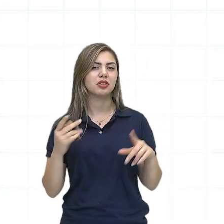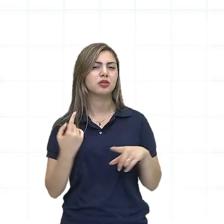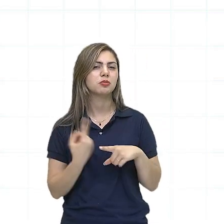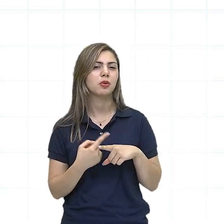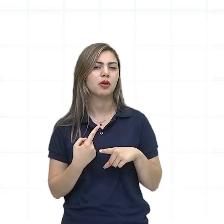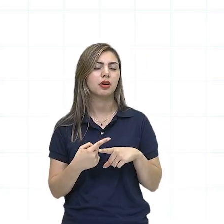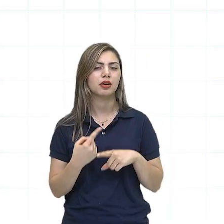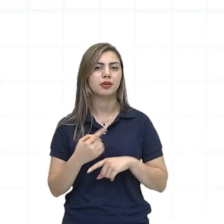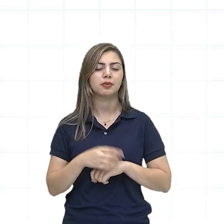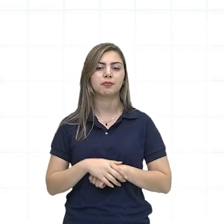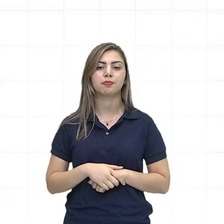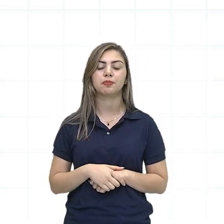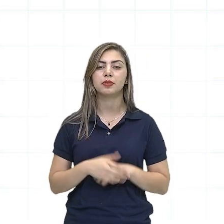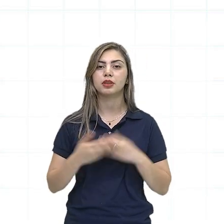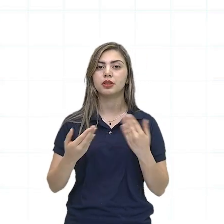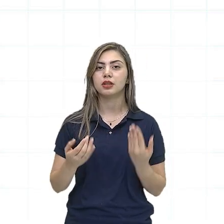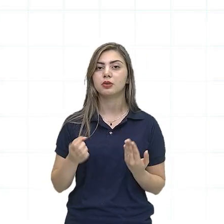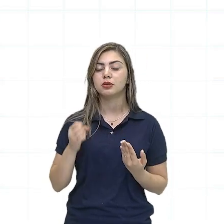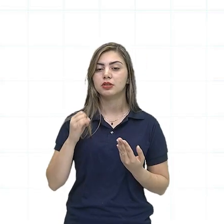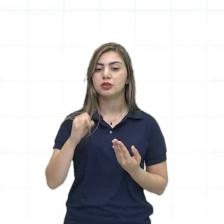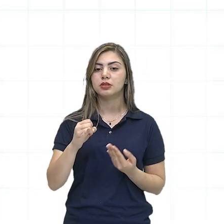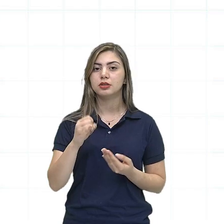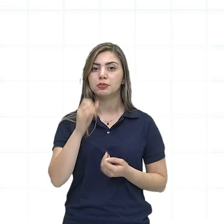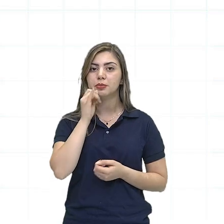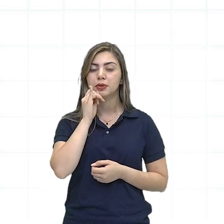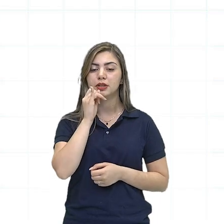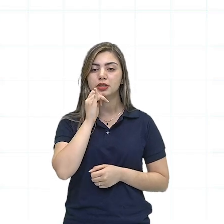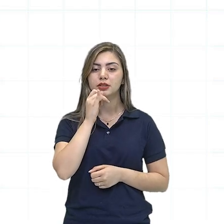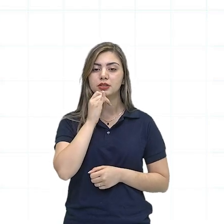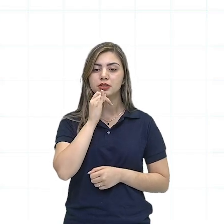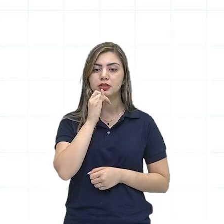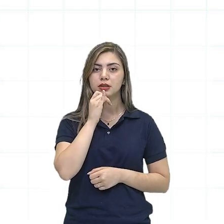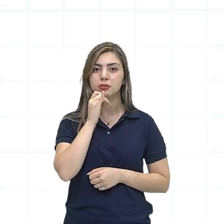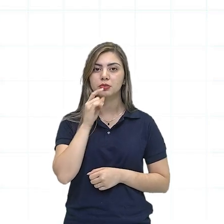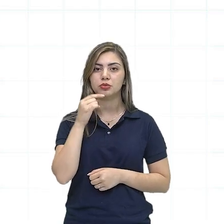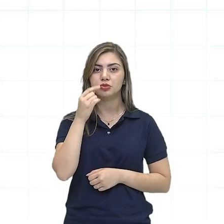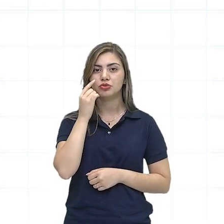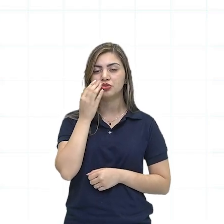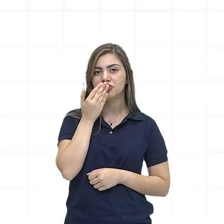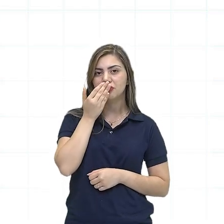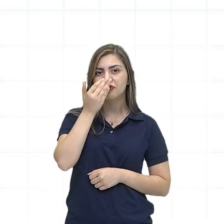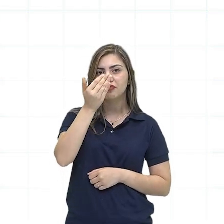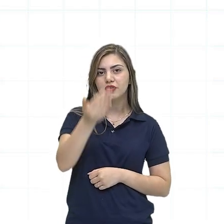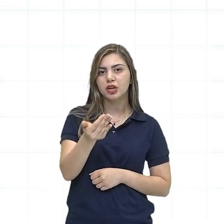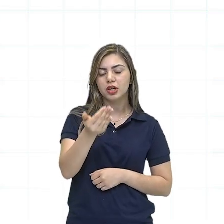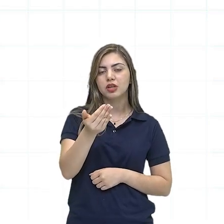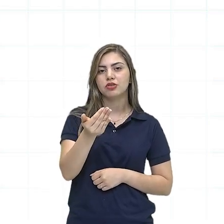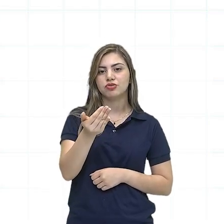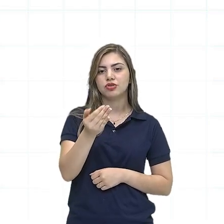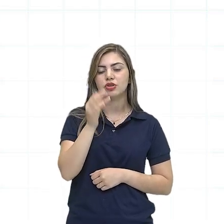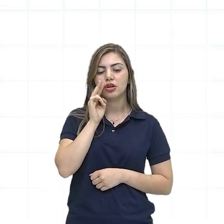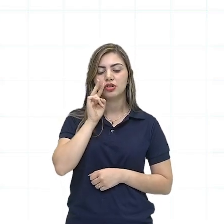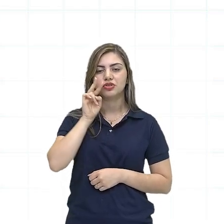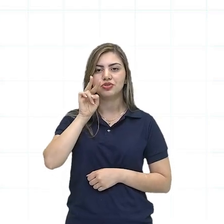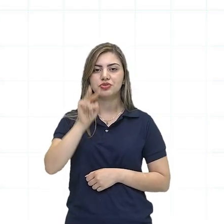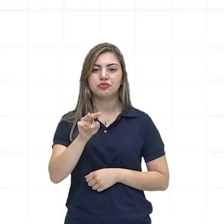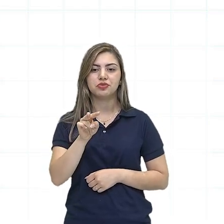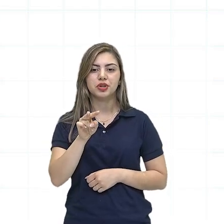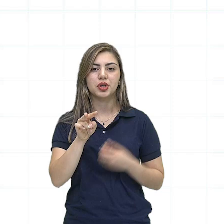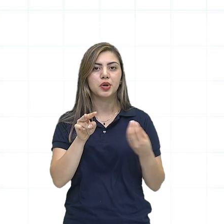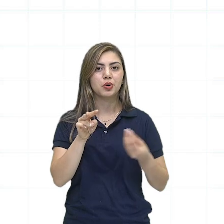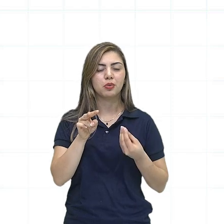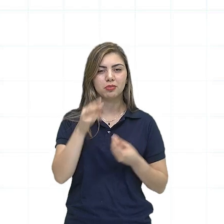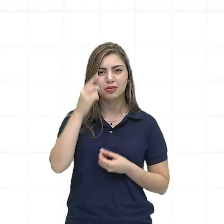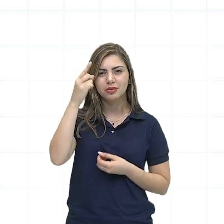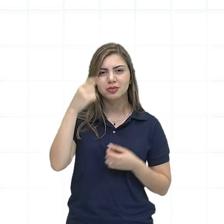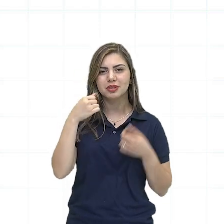porque quando a nossa coluna vertebral ela é vista de uma visão frontal ou dorsal, ela não apresenta,